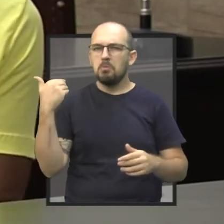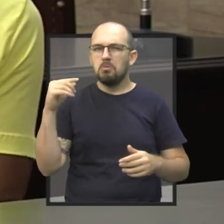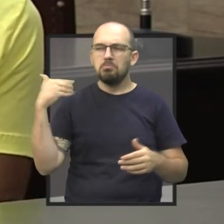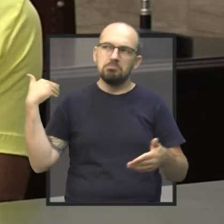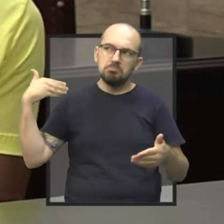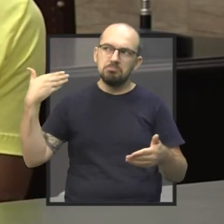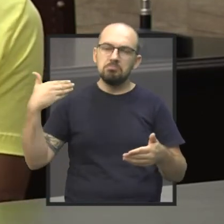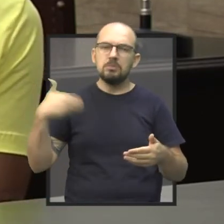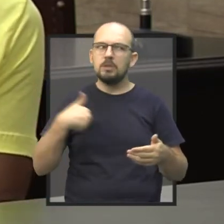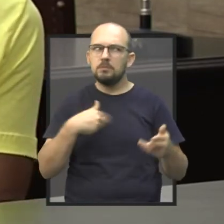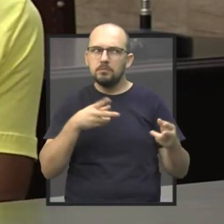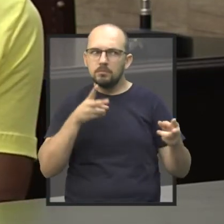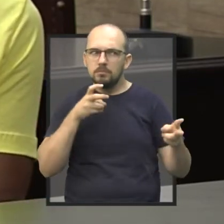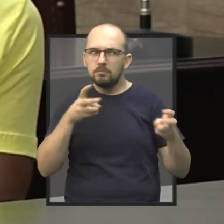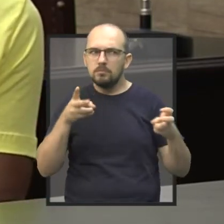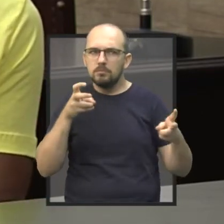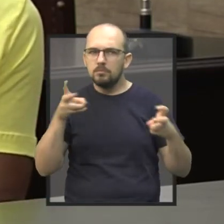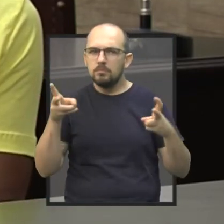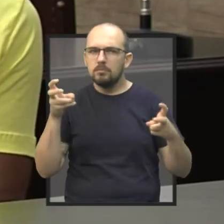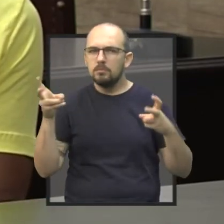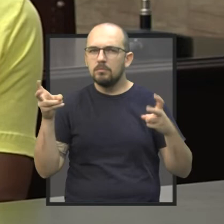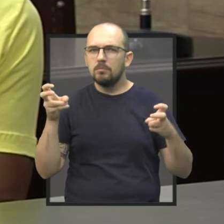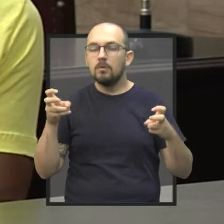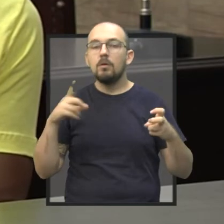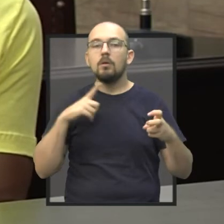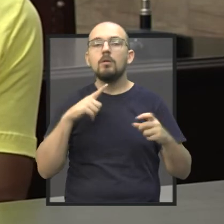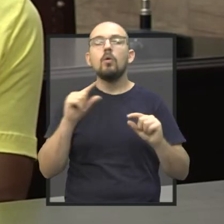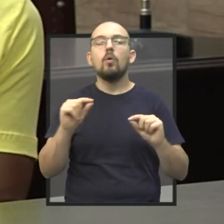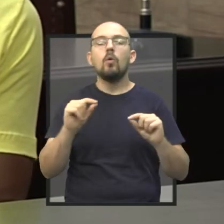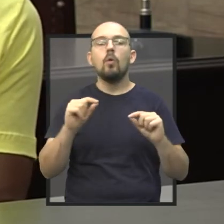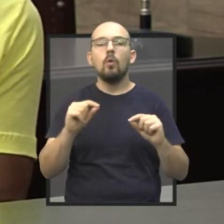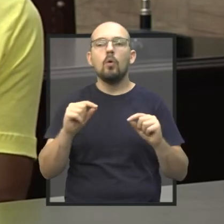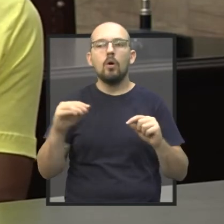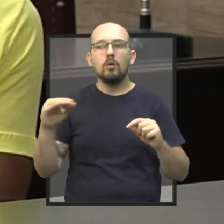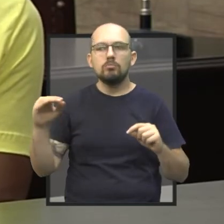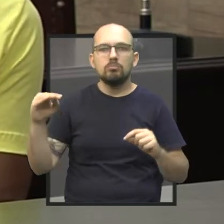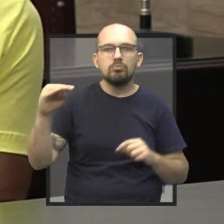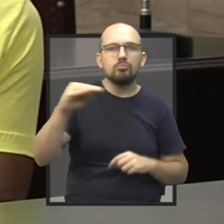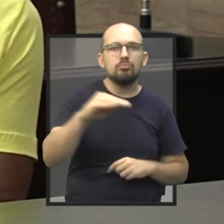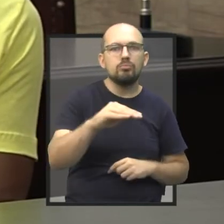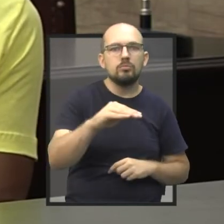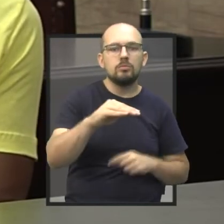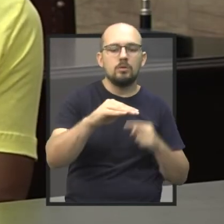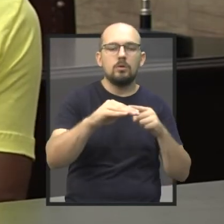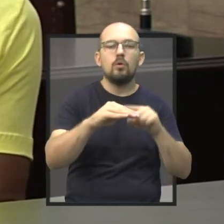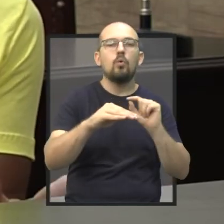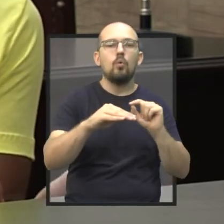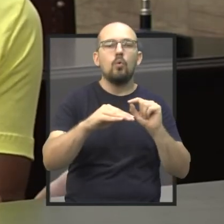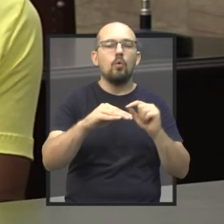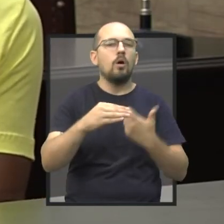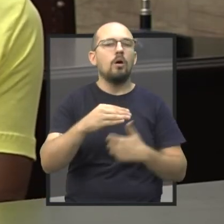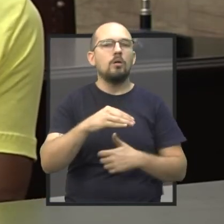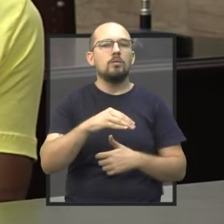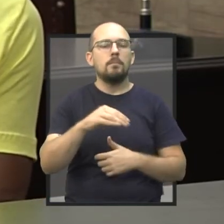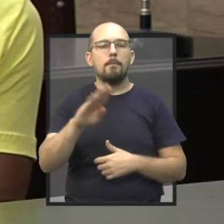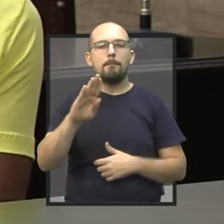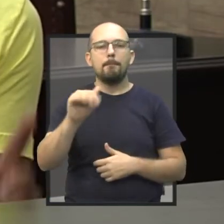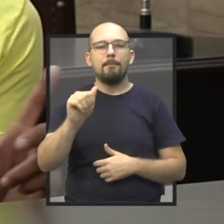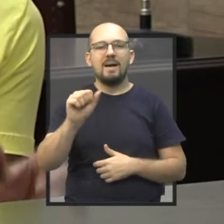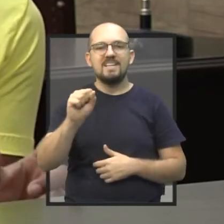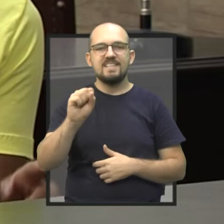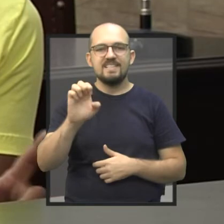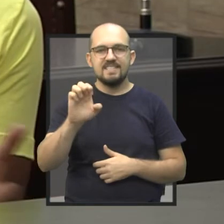alguns dias, eu acabei percebendo umas bases móveis que aparecem lá no distrito, né, circulam por